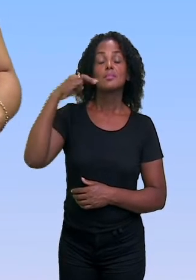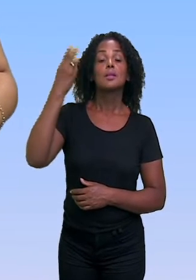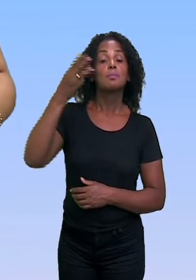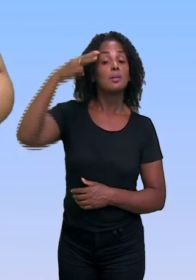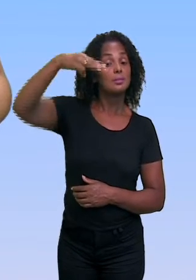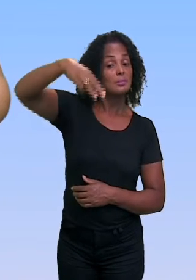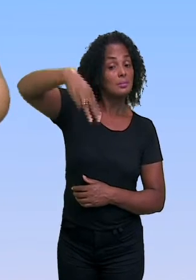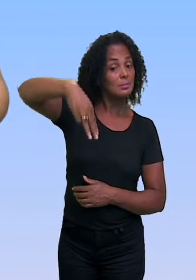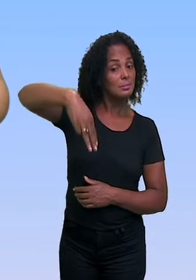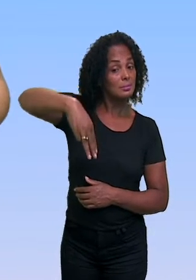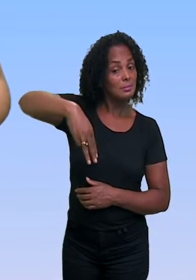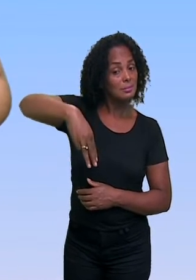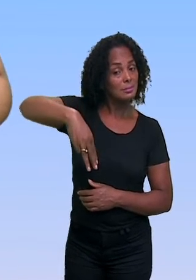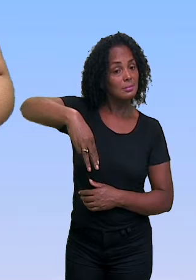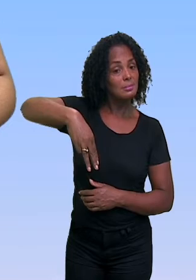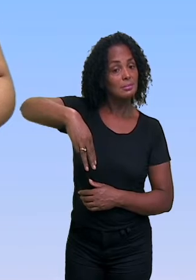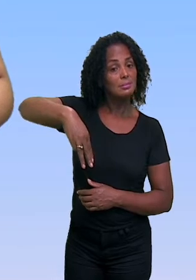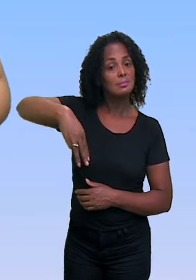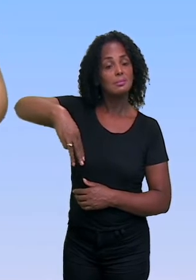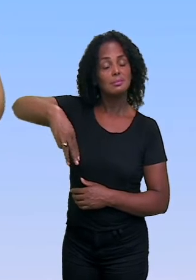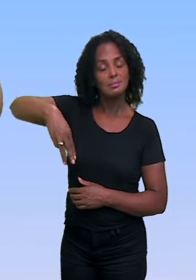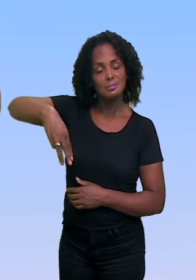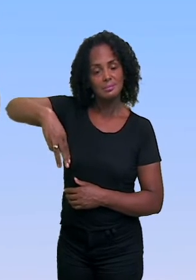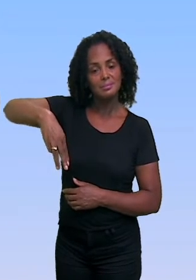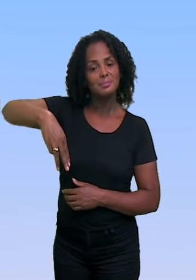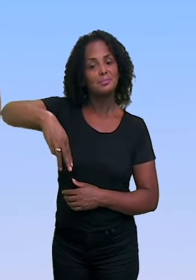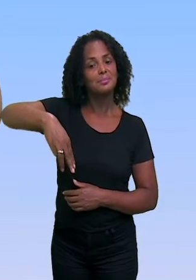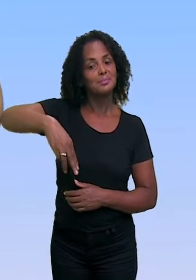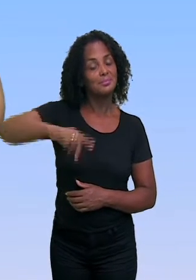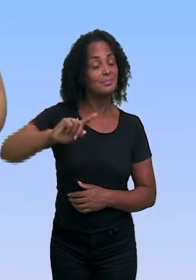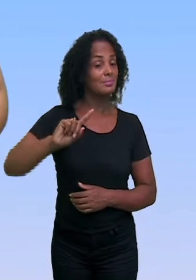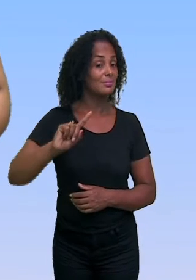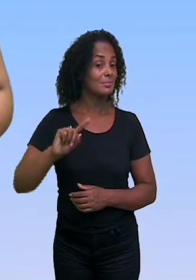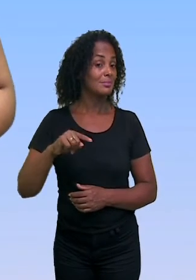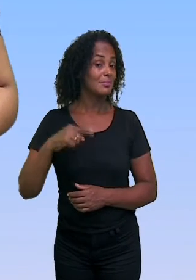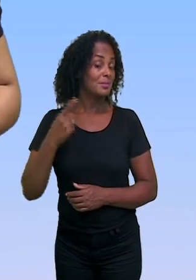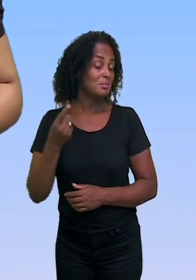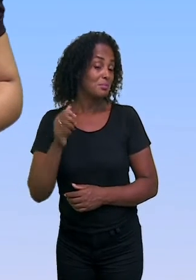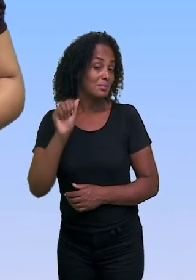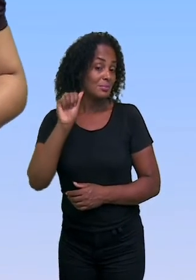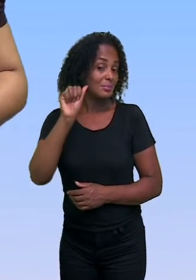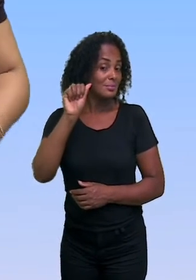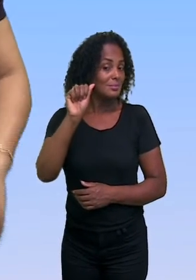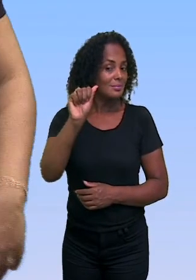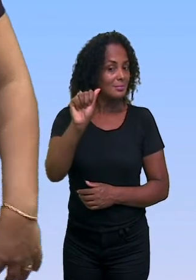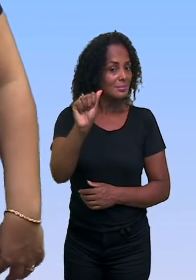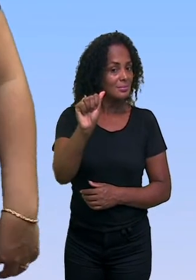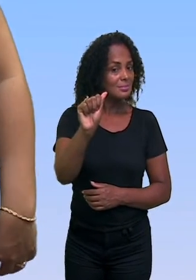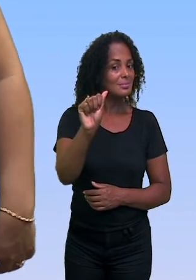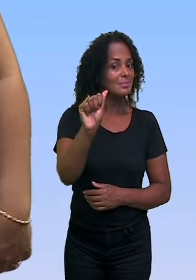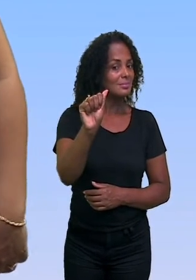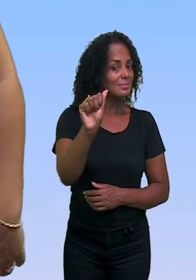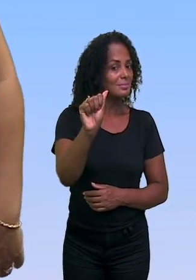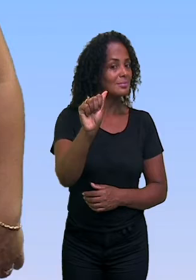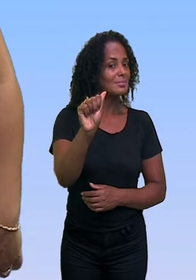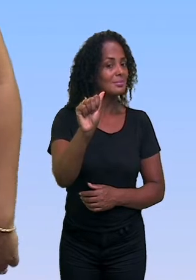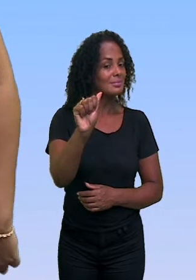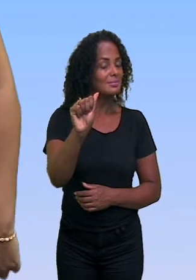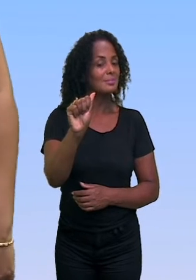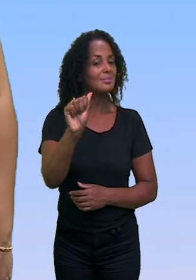depois a letra m Essa é a e depois a letra